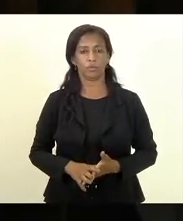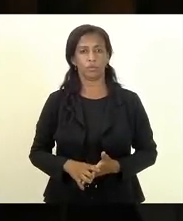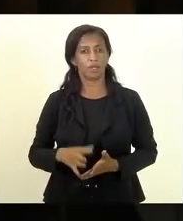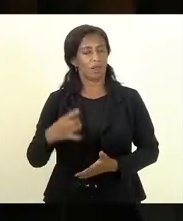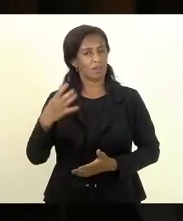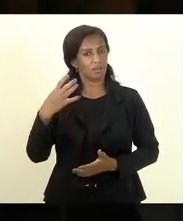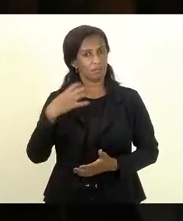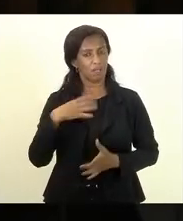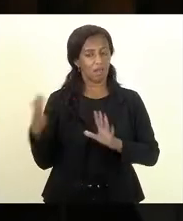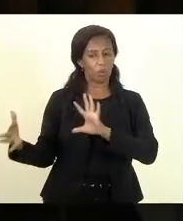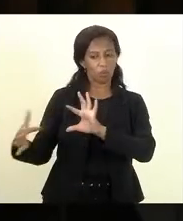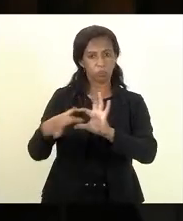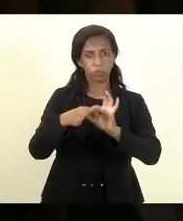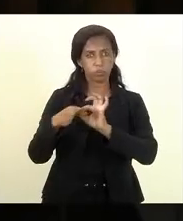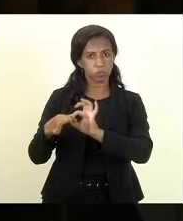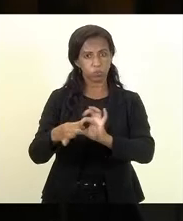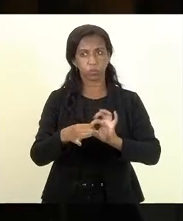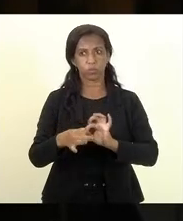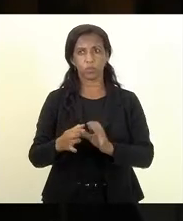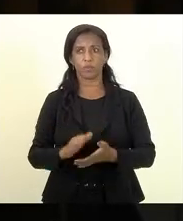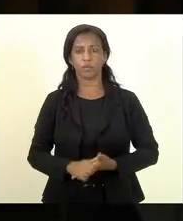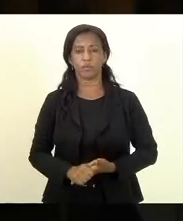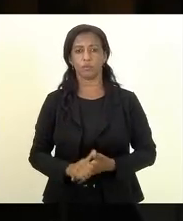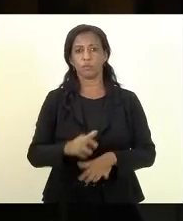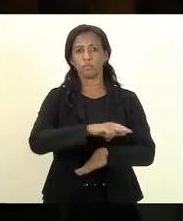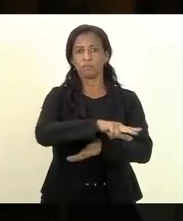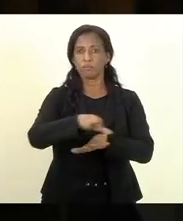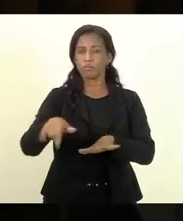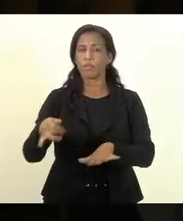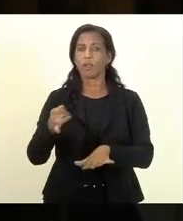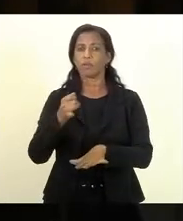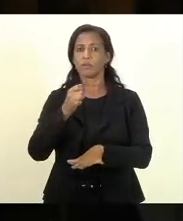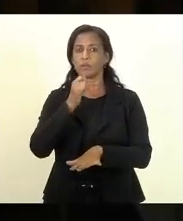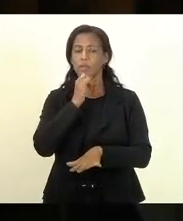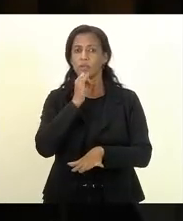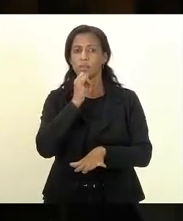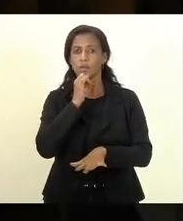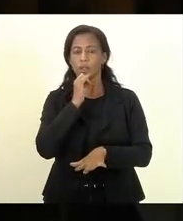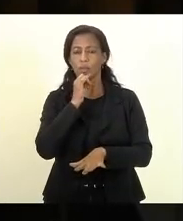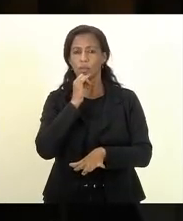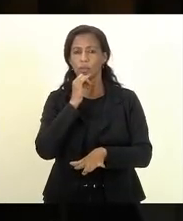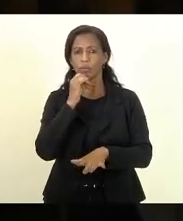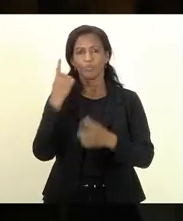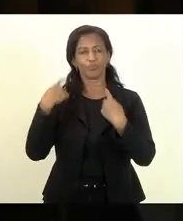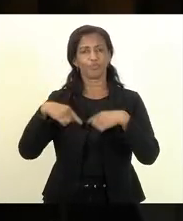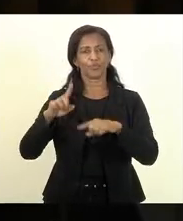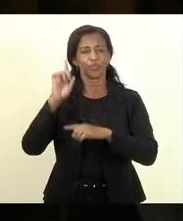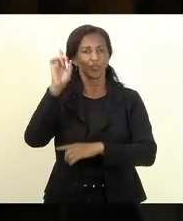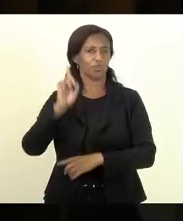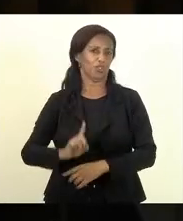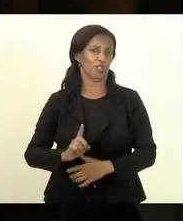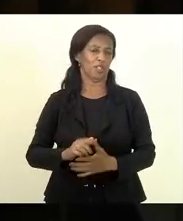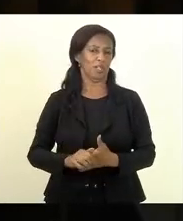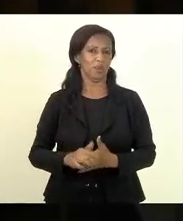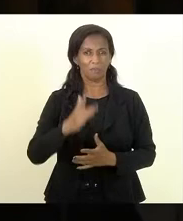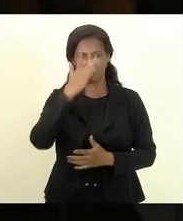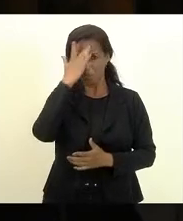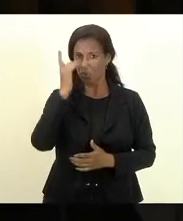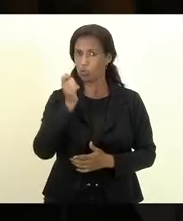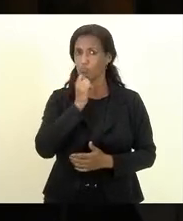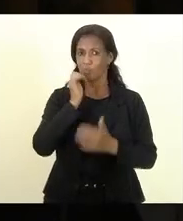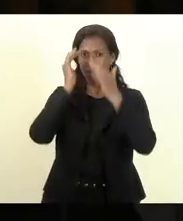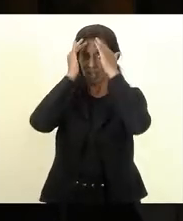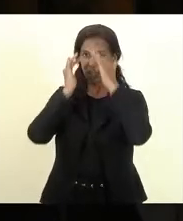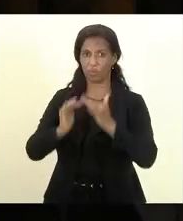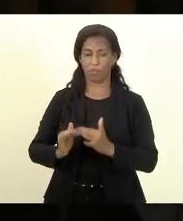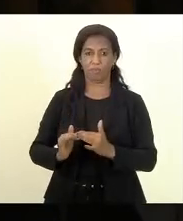sintetiza, reúne vários exemplos de violações de direitos. São pessoas que têm tido vários direitos violados ao longo de